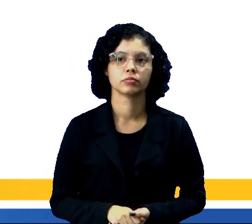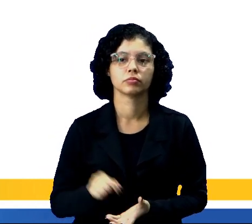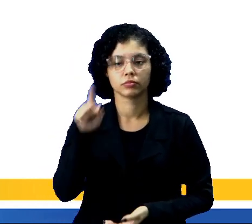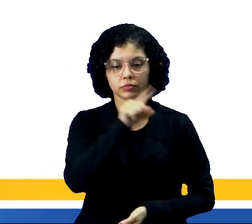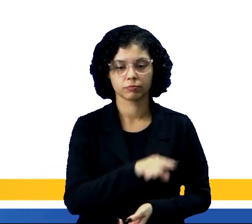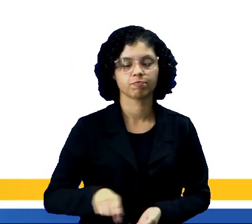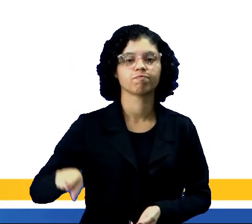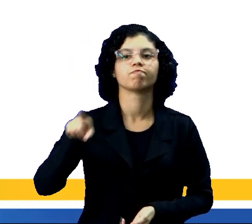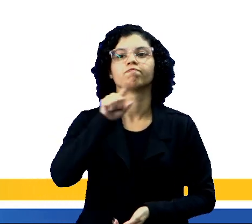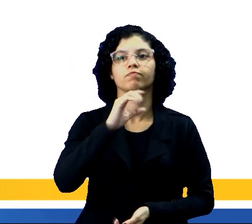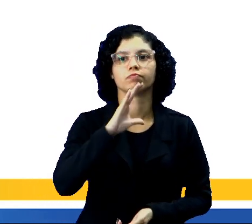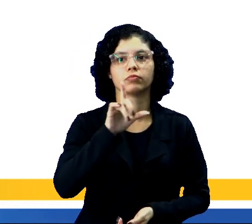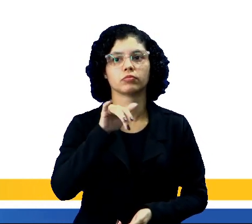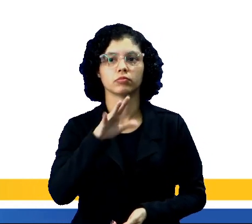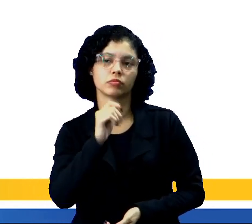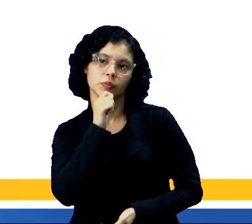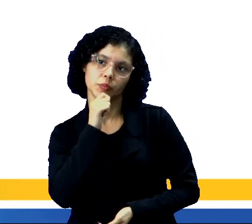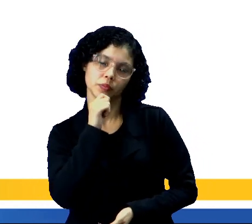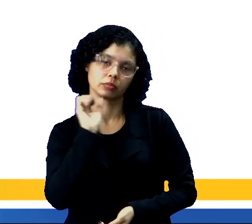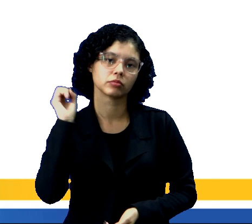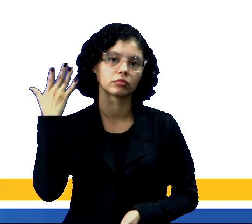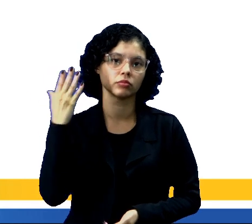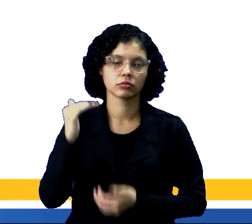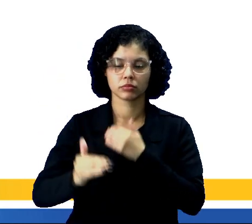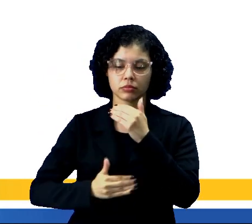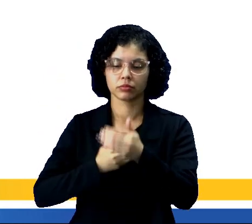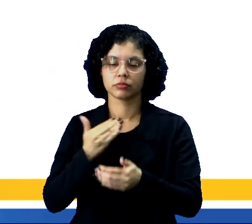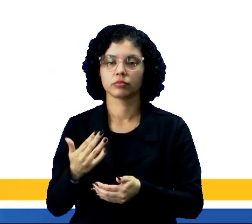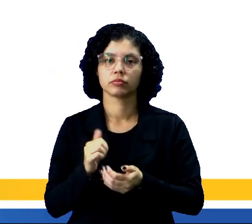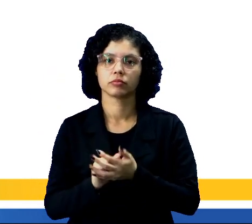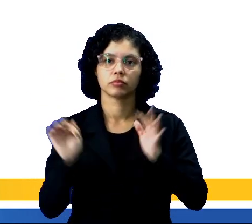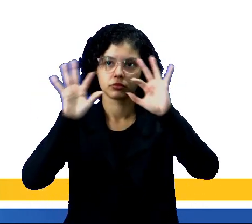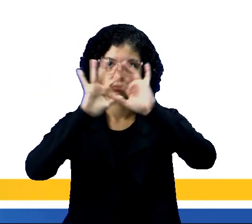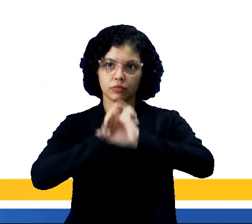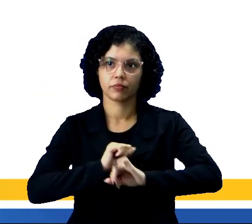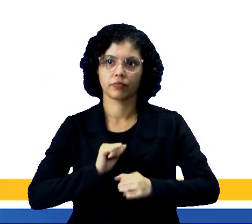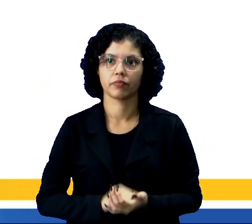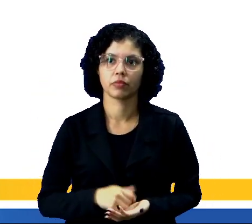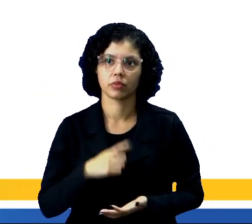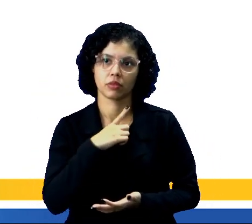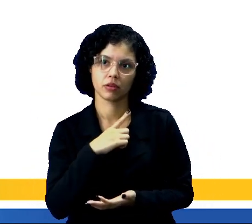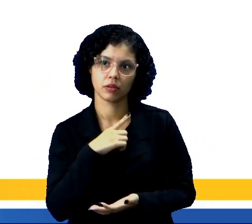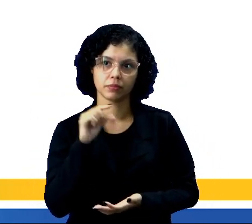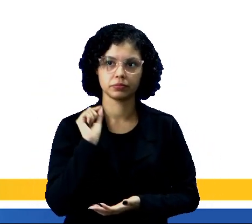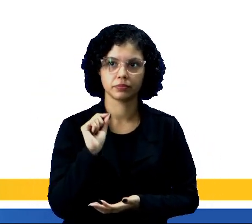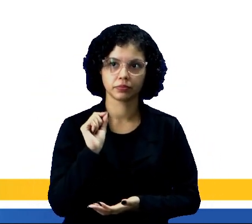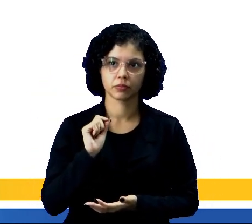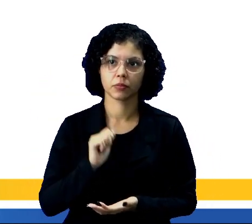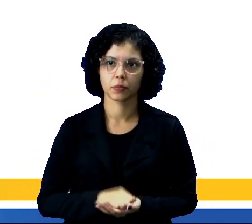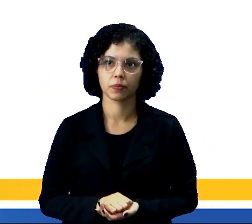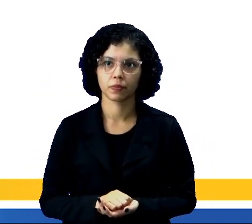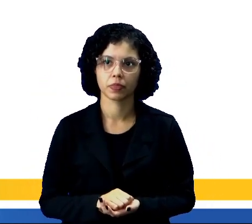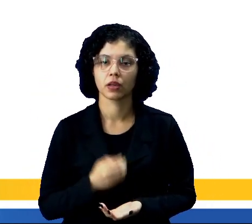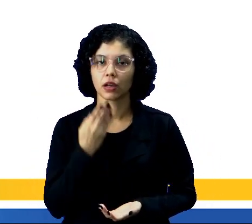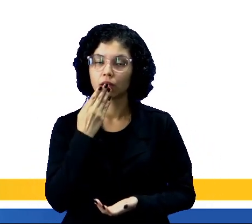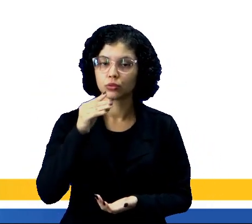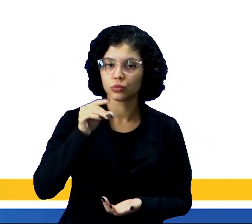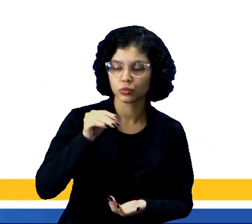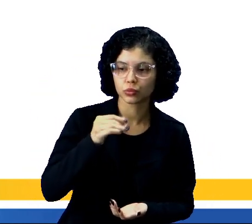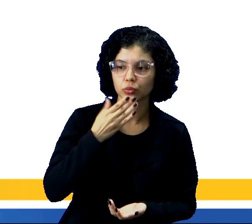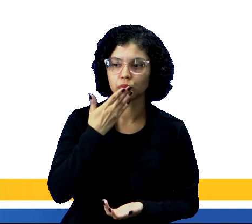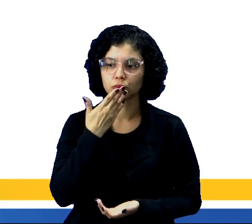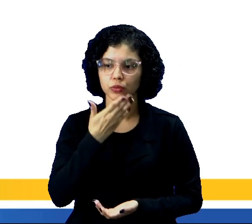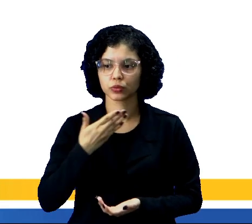Nesse ciclo de Calvin, né, ocorre aí durante uma fase mais escura, nós temos aí então o açúcar, que